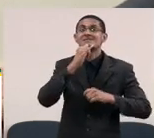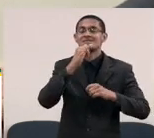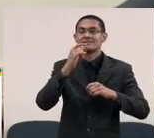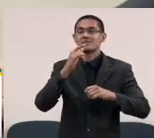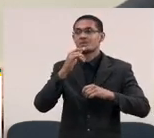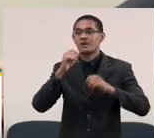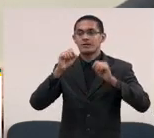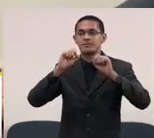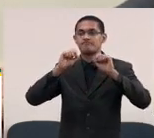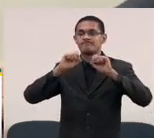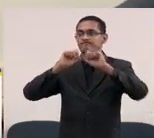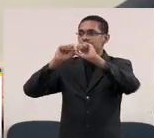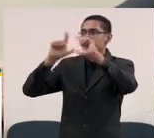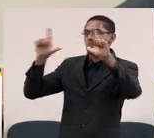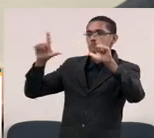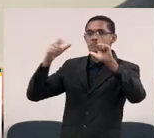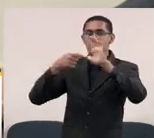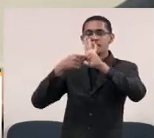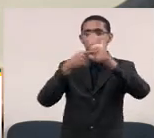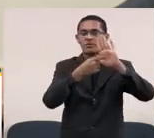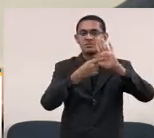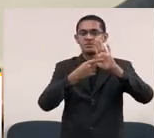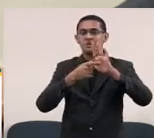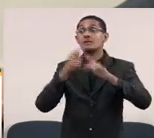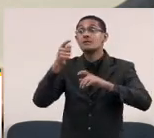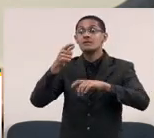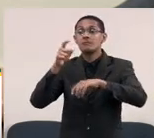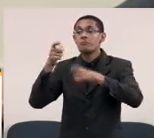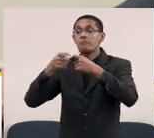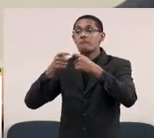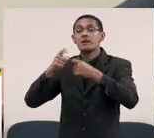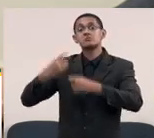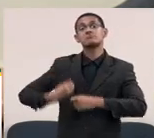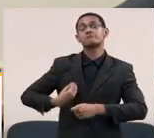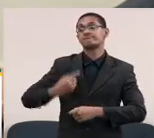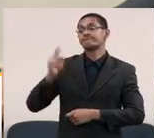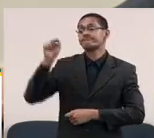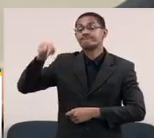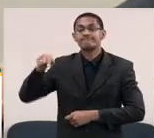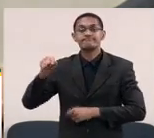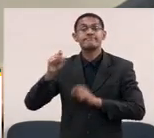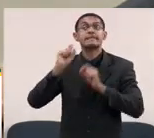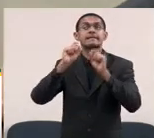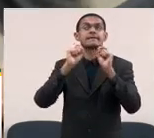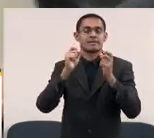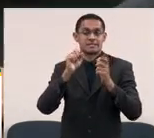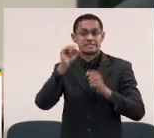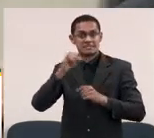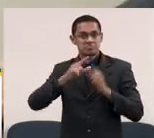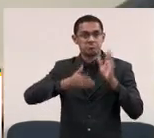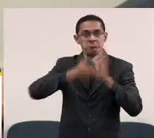que especialidade está de plantão, se ele está lá ou não, se saiu do